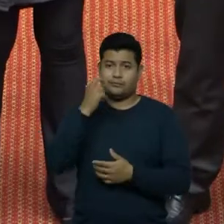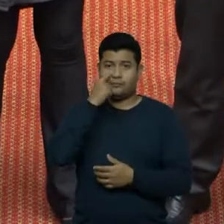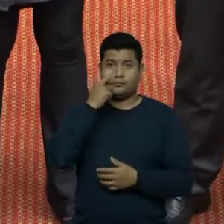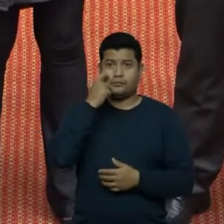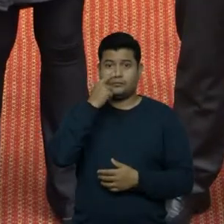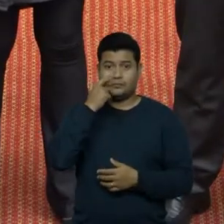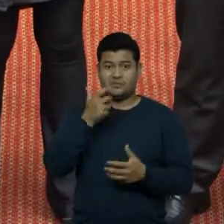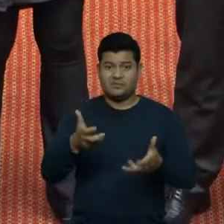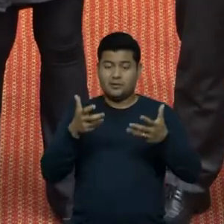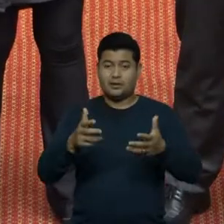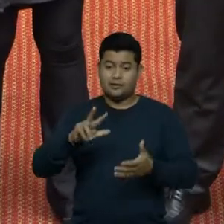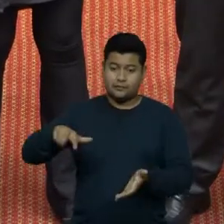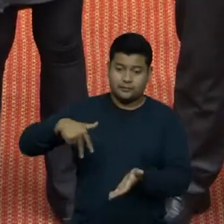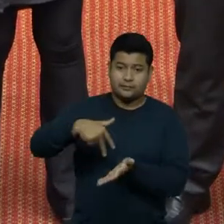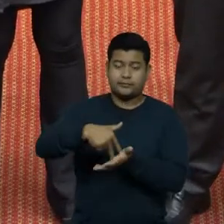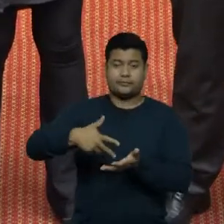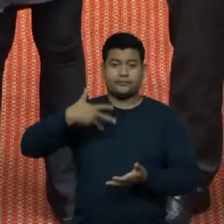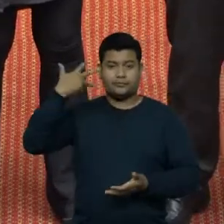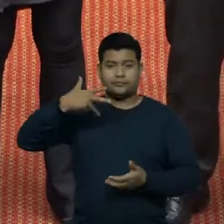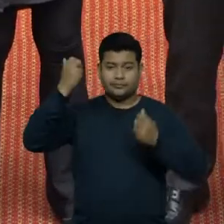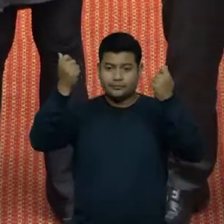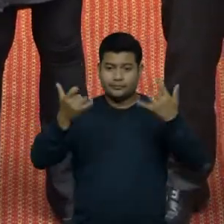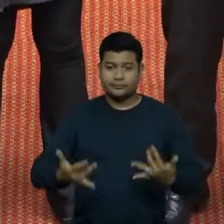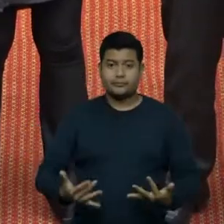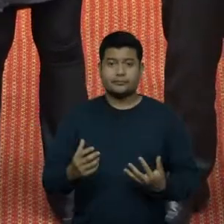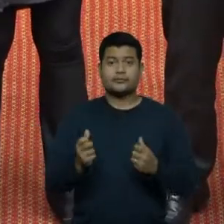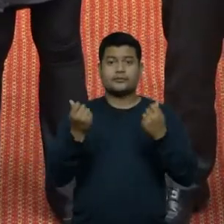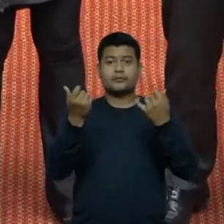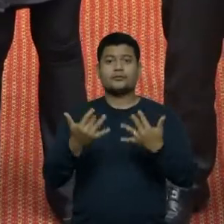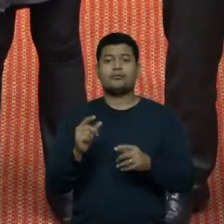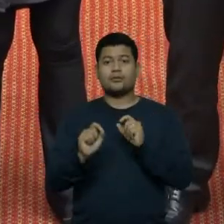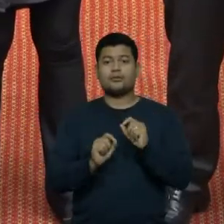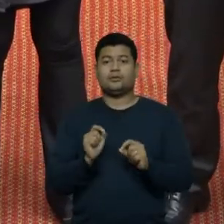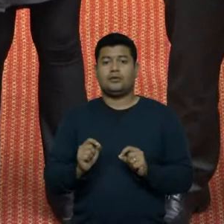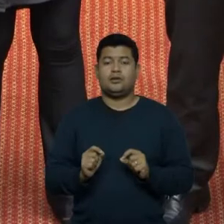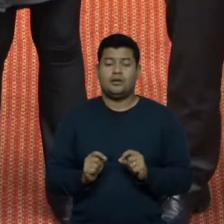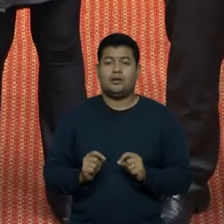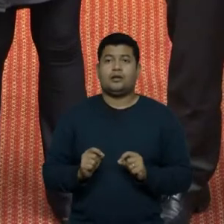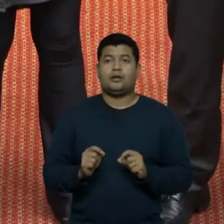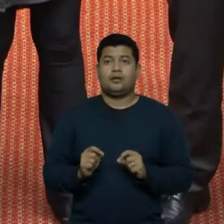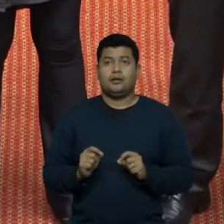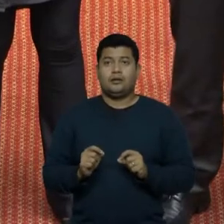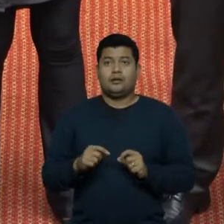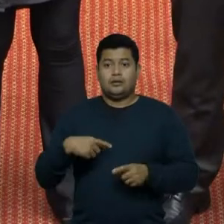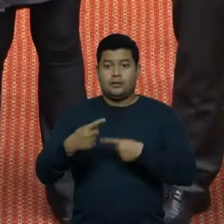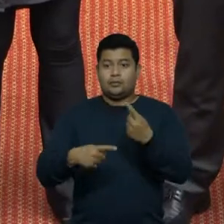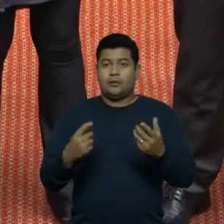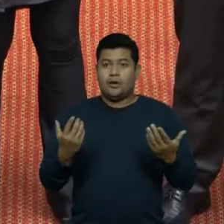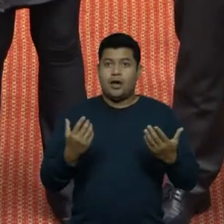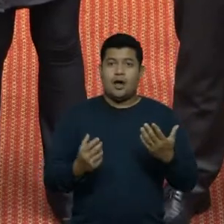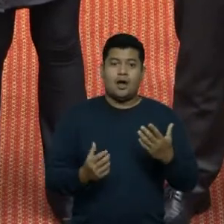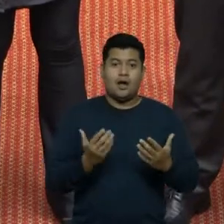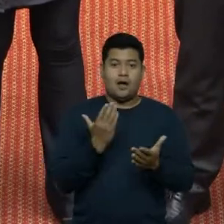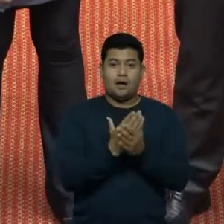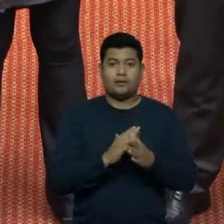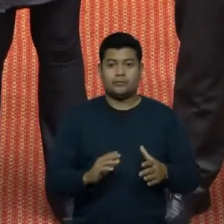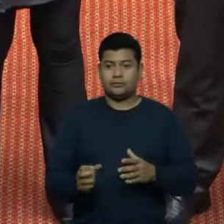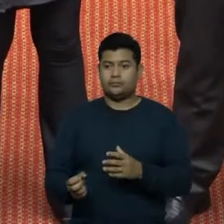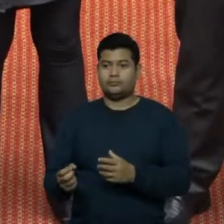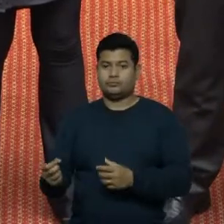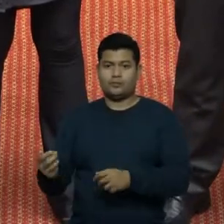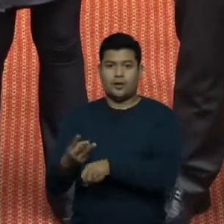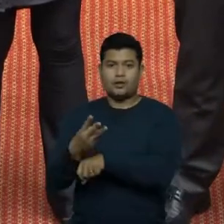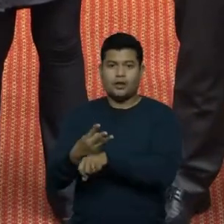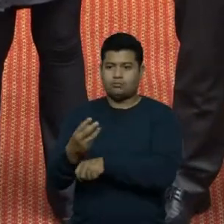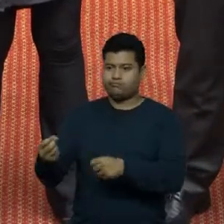fazer esse vídeo aqui essa fala aqui para dizer o seguinte daqui a pouco talvez quando a gente saia daqui vai pipocar no WhatsApp de cada um de